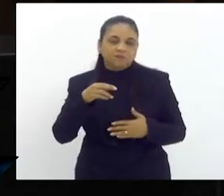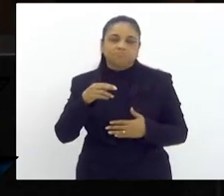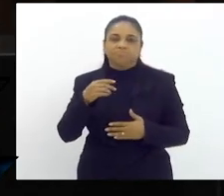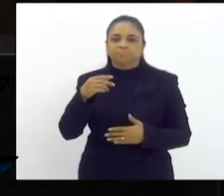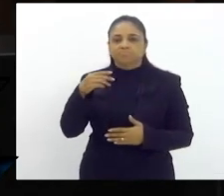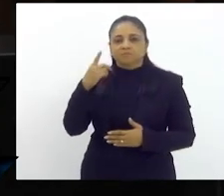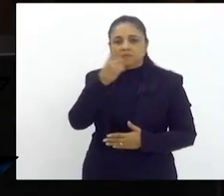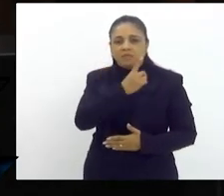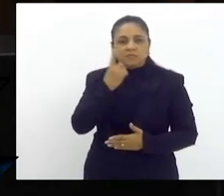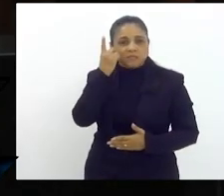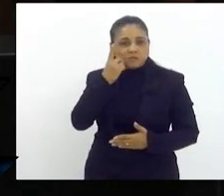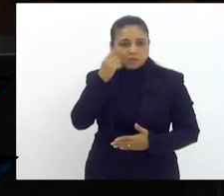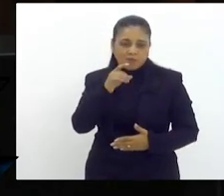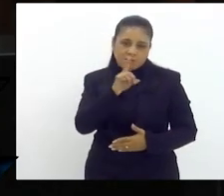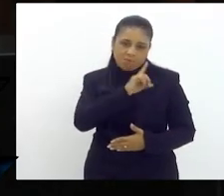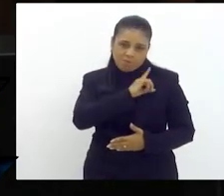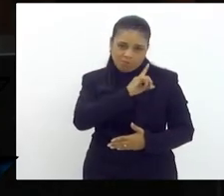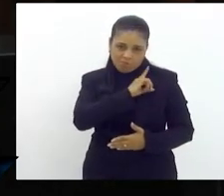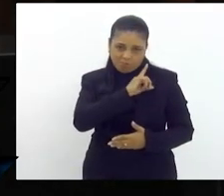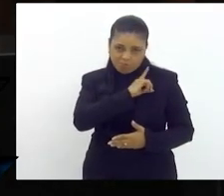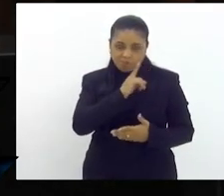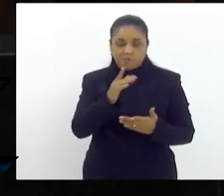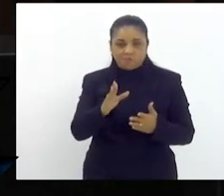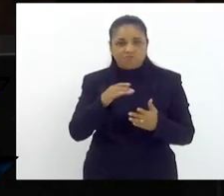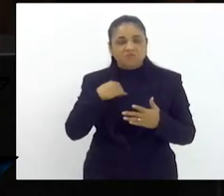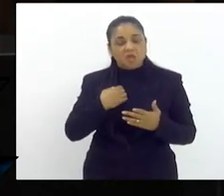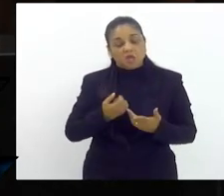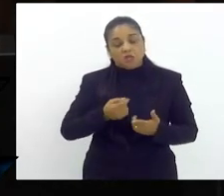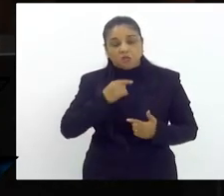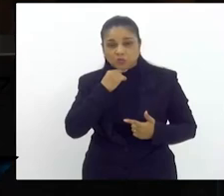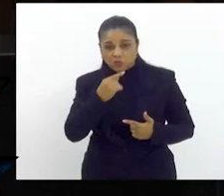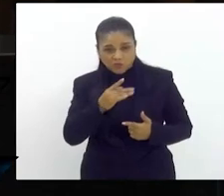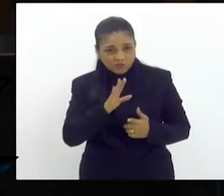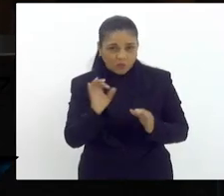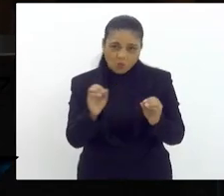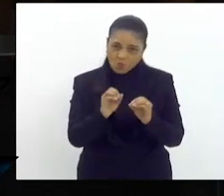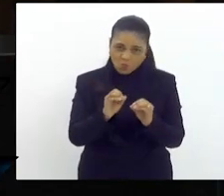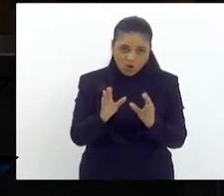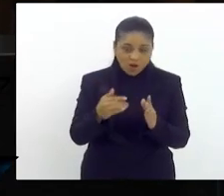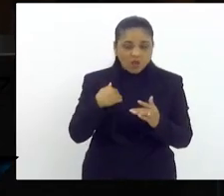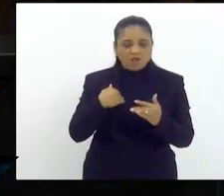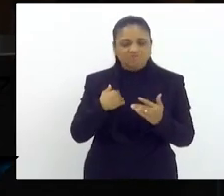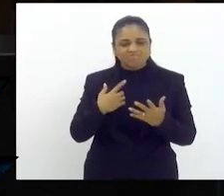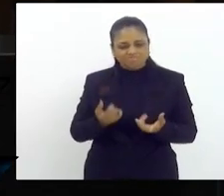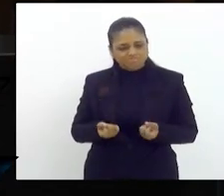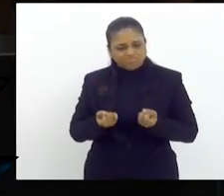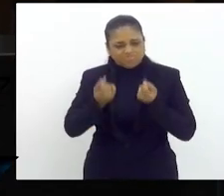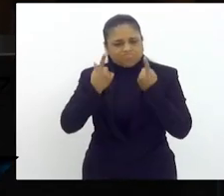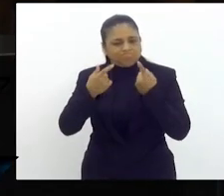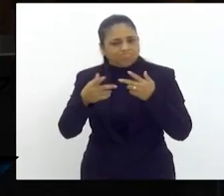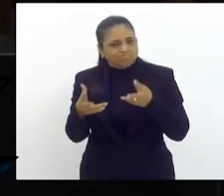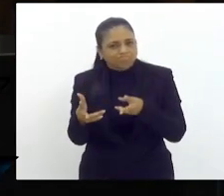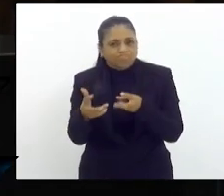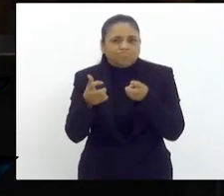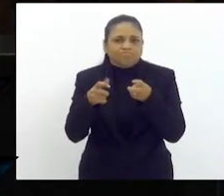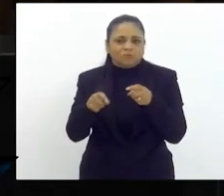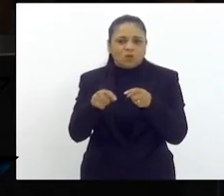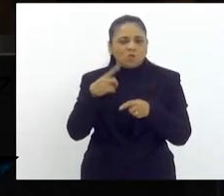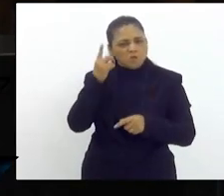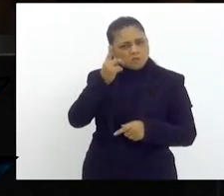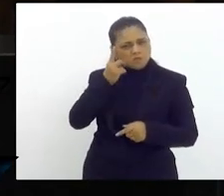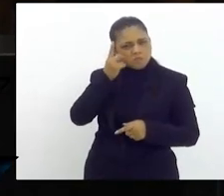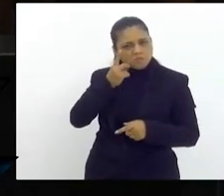nenhuma nos causa estranheza né e desconforto quando a gente vê um parlamentar também